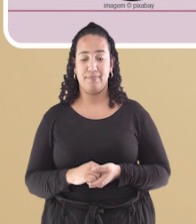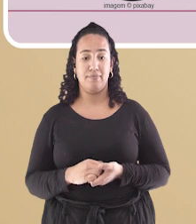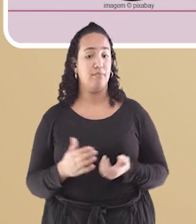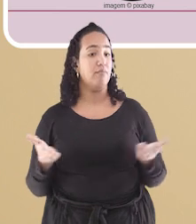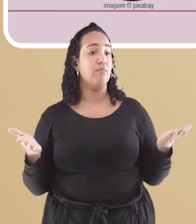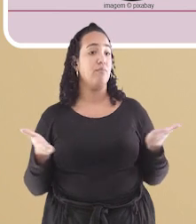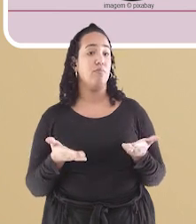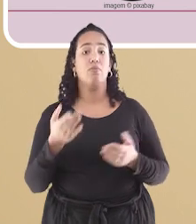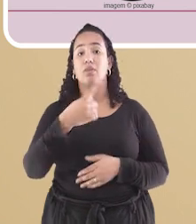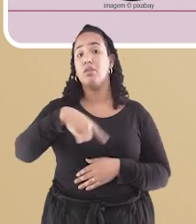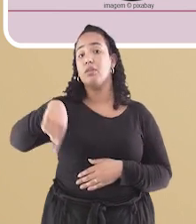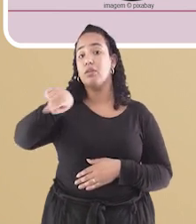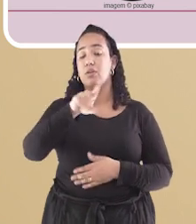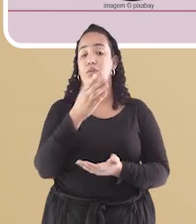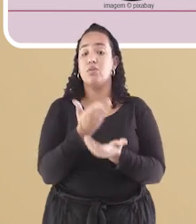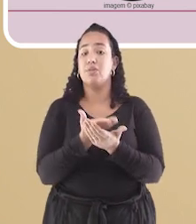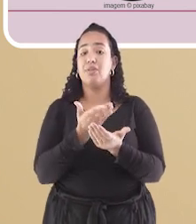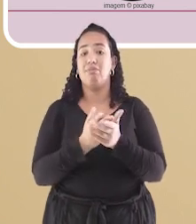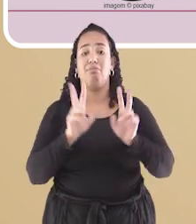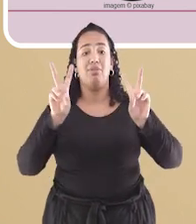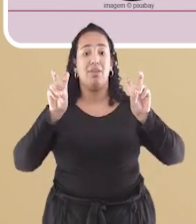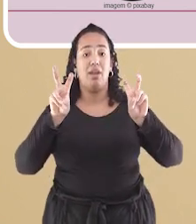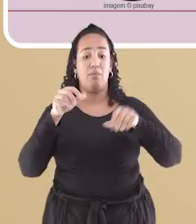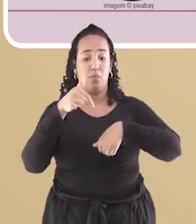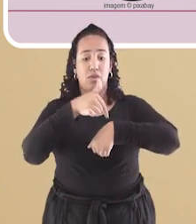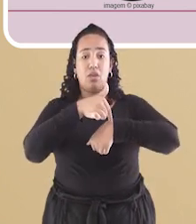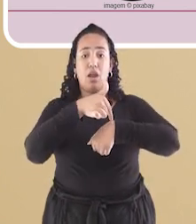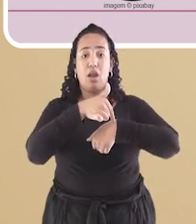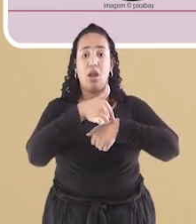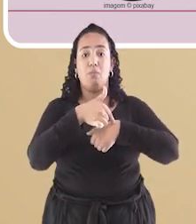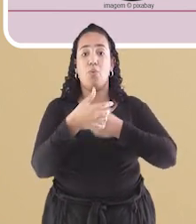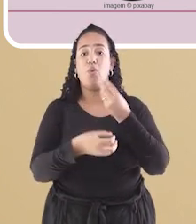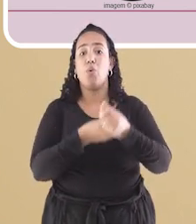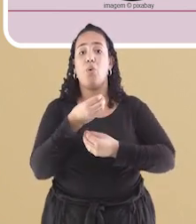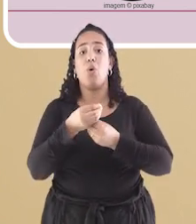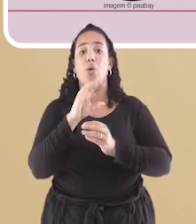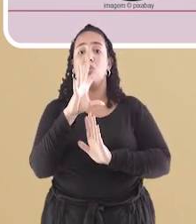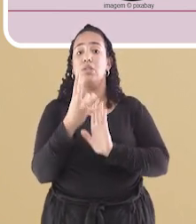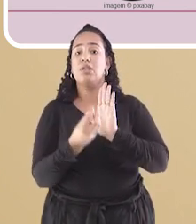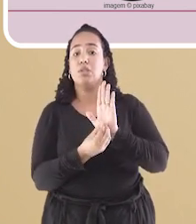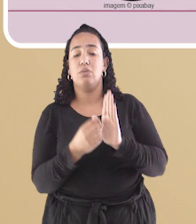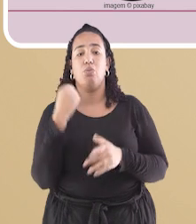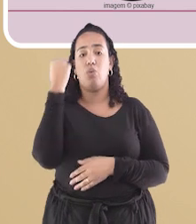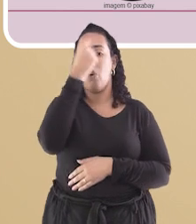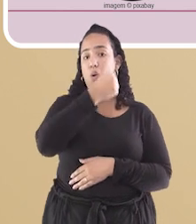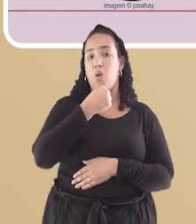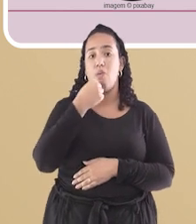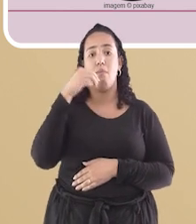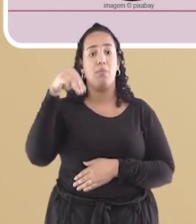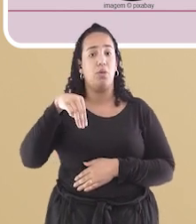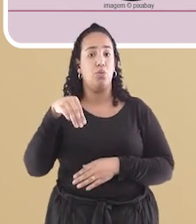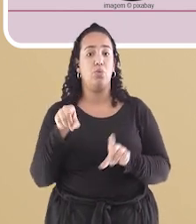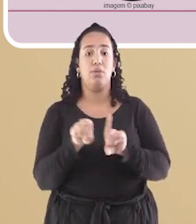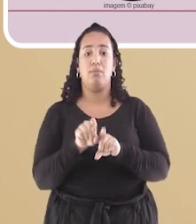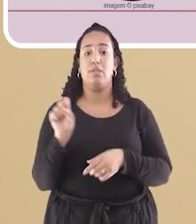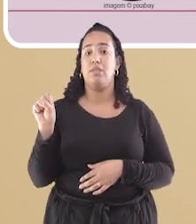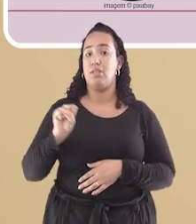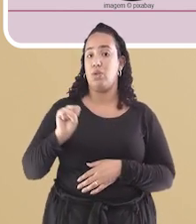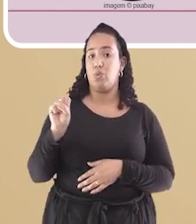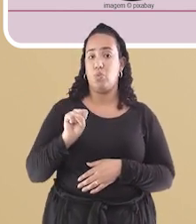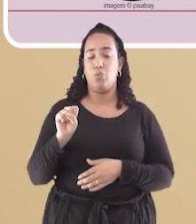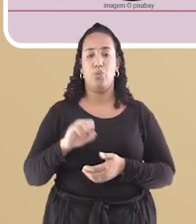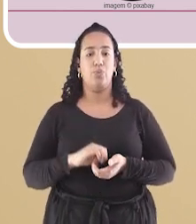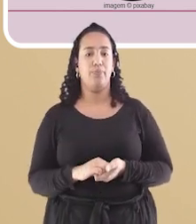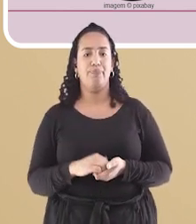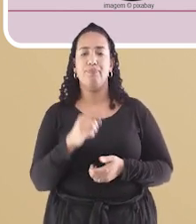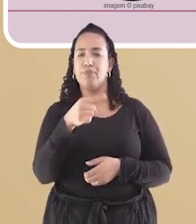Hoje nós vamos compreender a ideia de medidas e intervalos de tempo em horas, minutos e segundos. Você